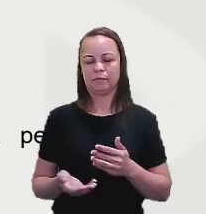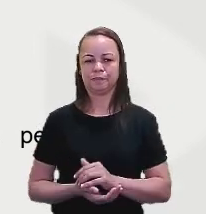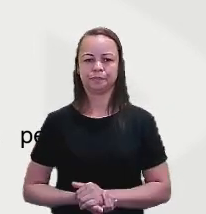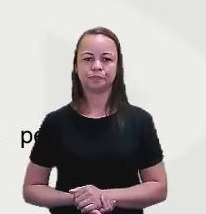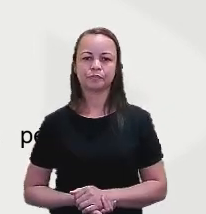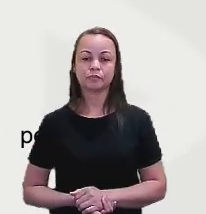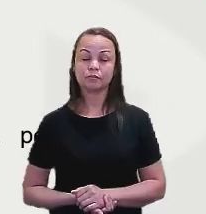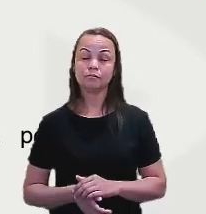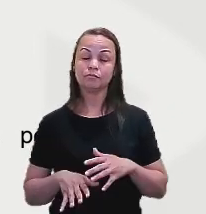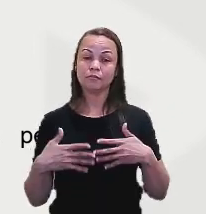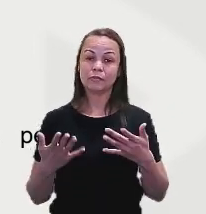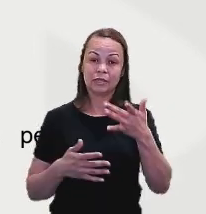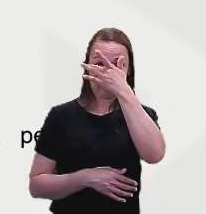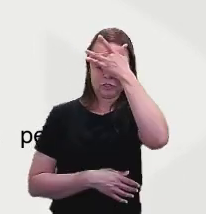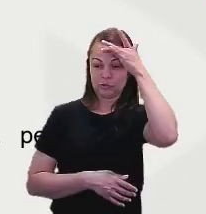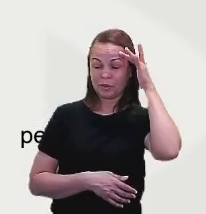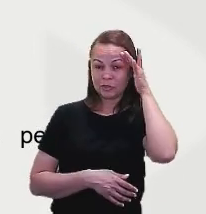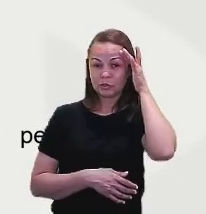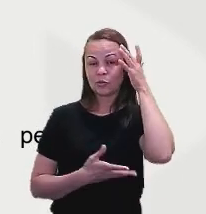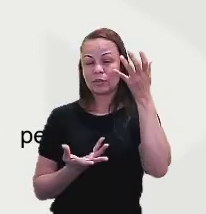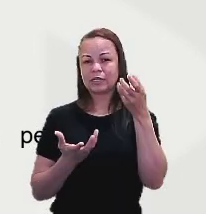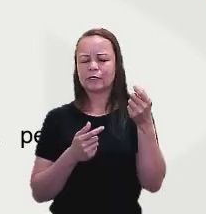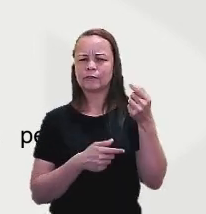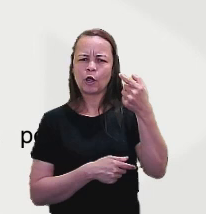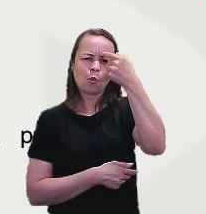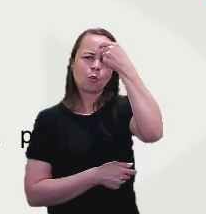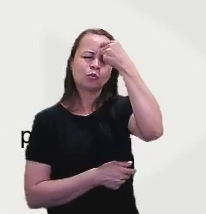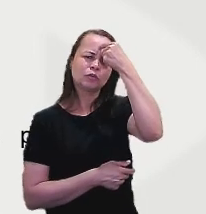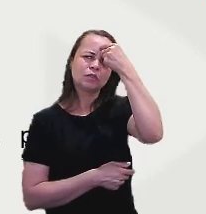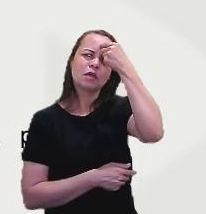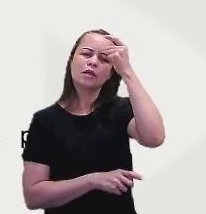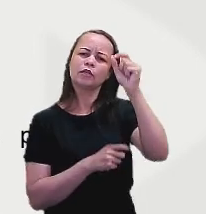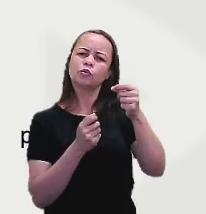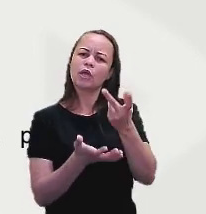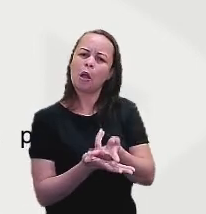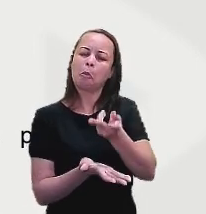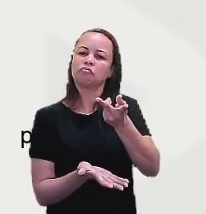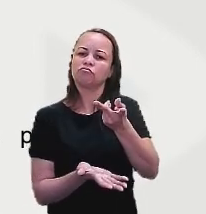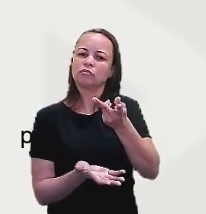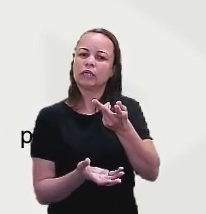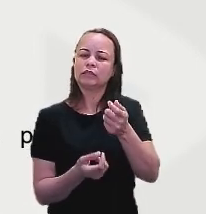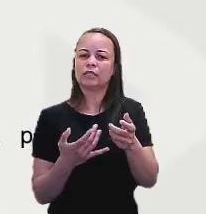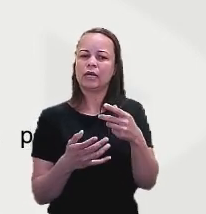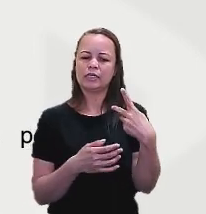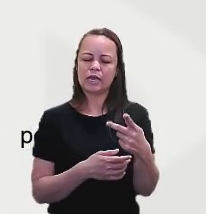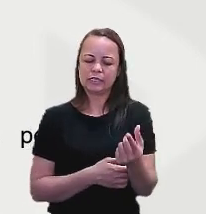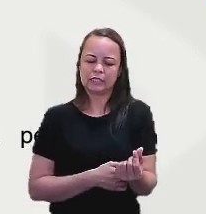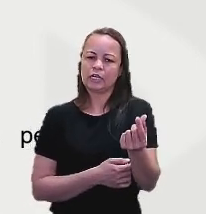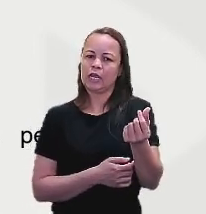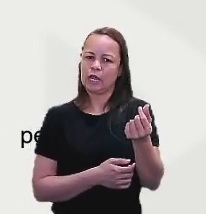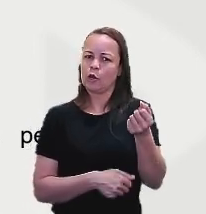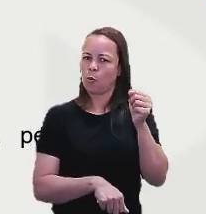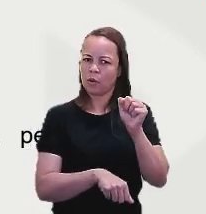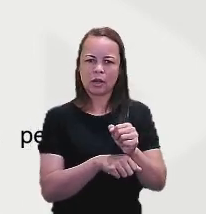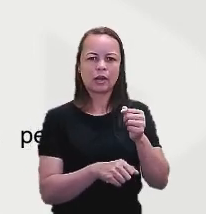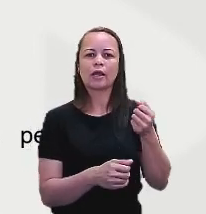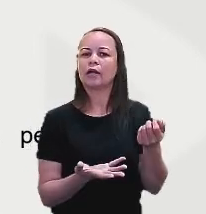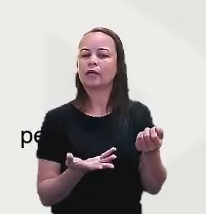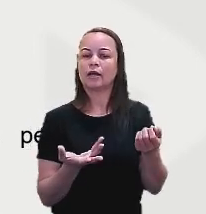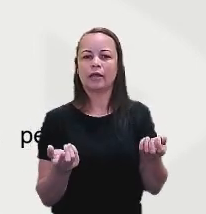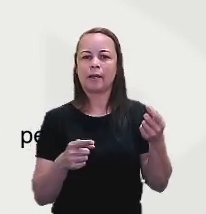as pessoas, né, o governo começou a ter consciência do que estava ocorrendo e essa recompensa acabou sendo